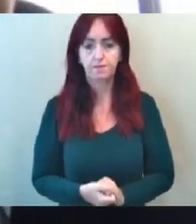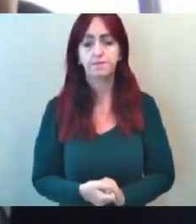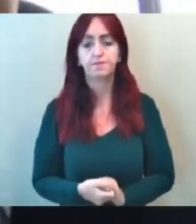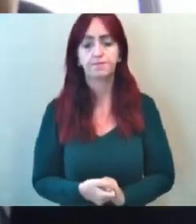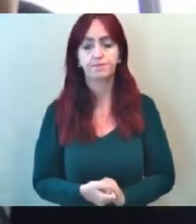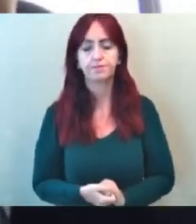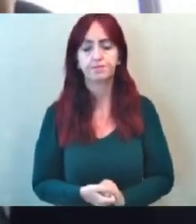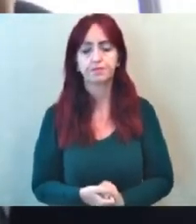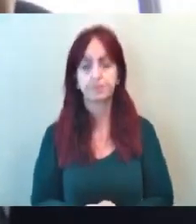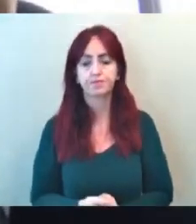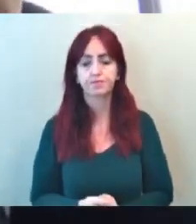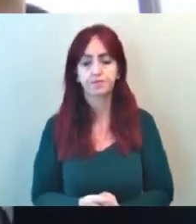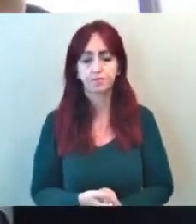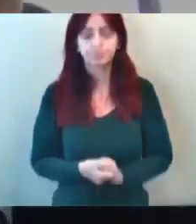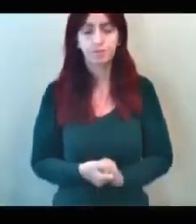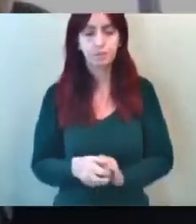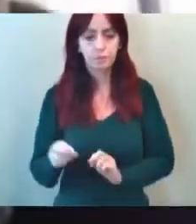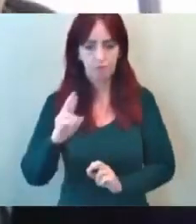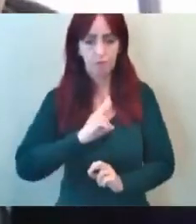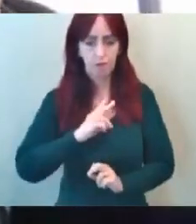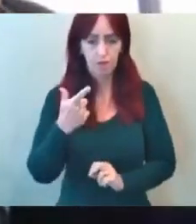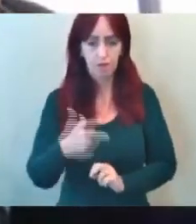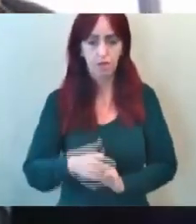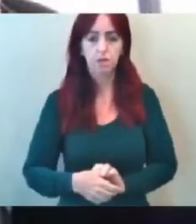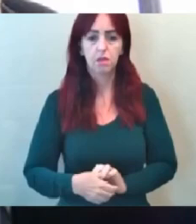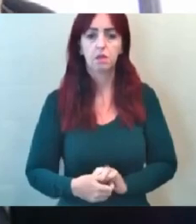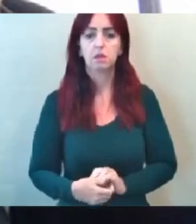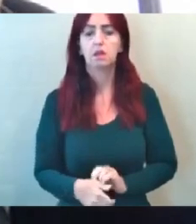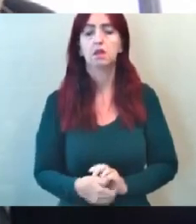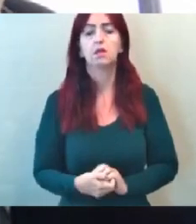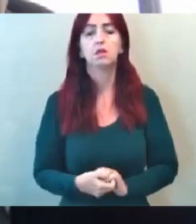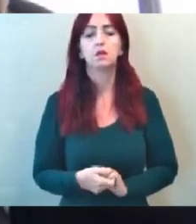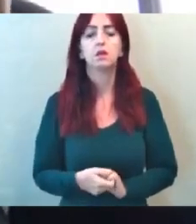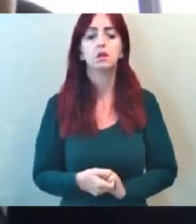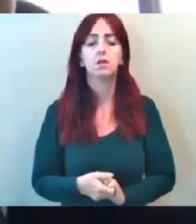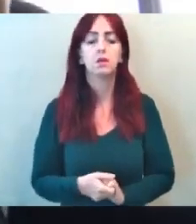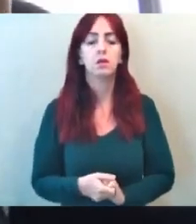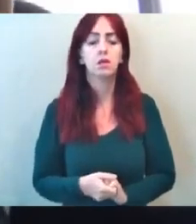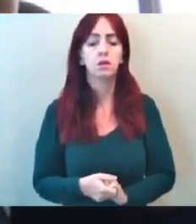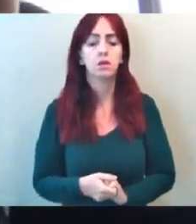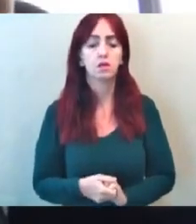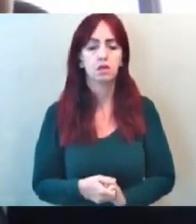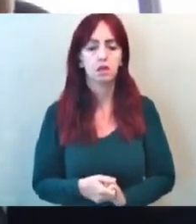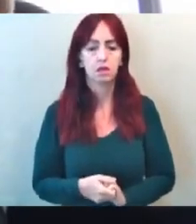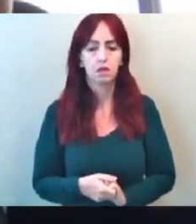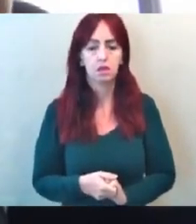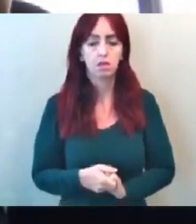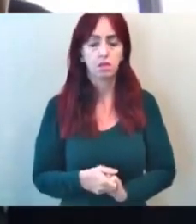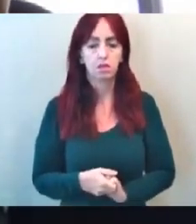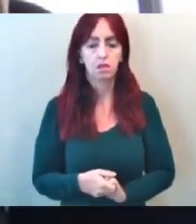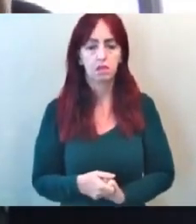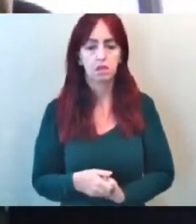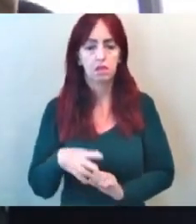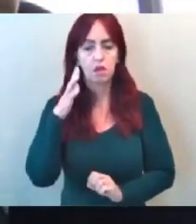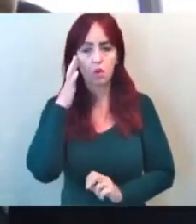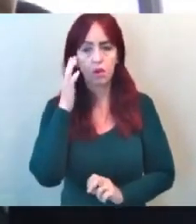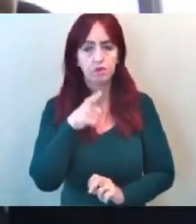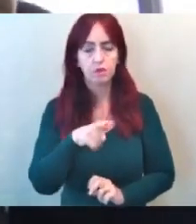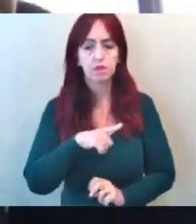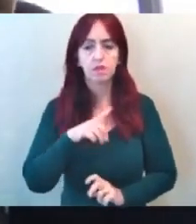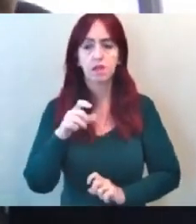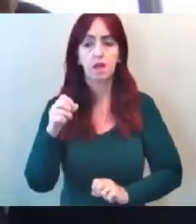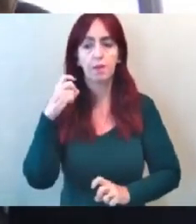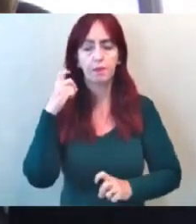Desculpa, você tem como responder de novo? Sim, sim, perfeitamente. Eu acho que a senhora está preocupada se existir